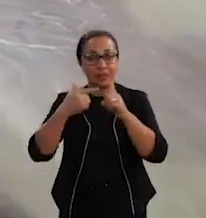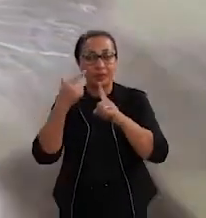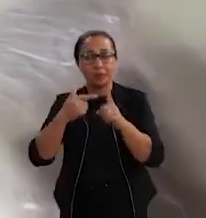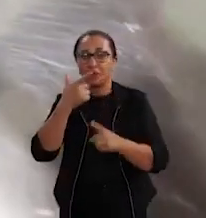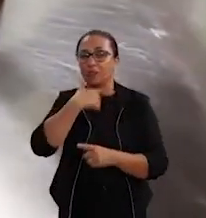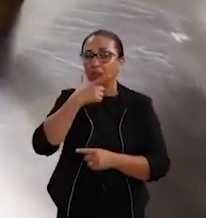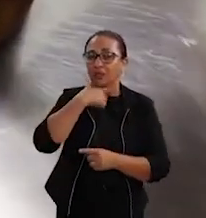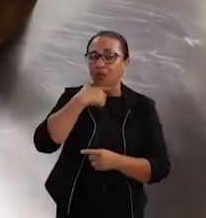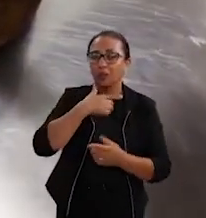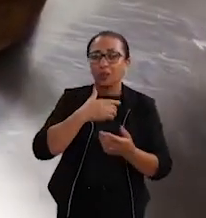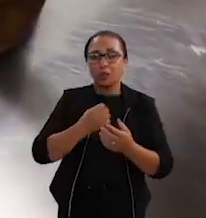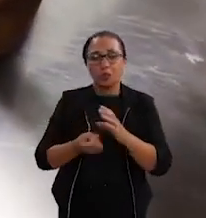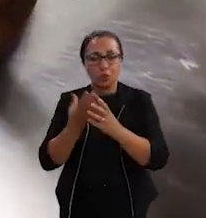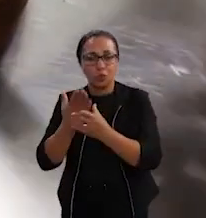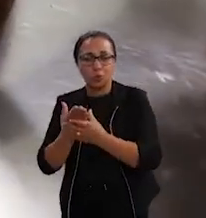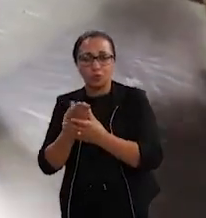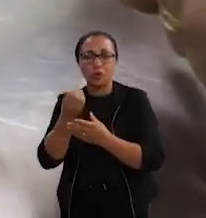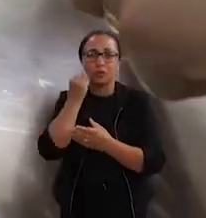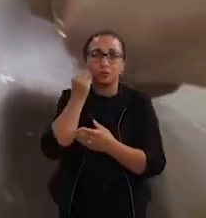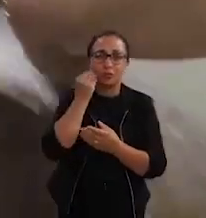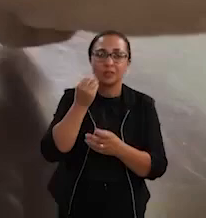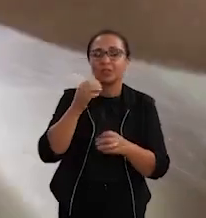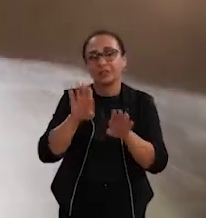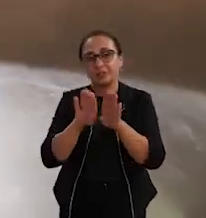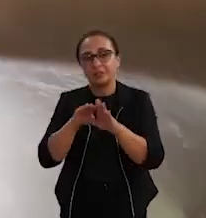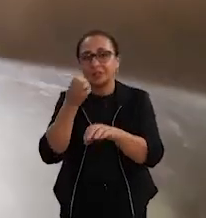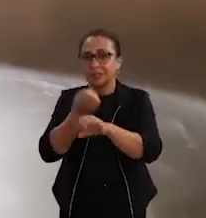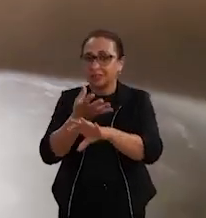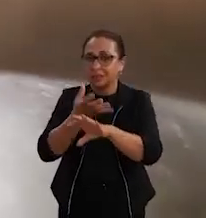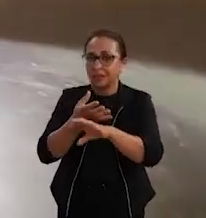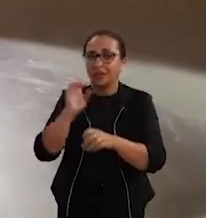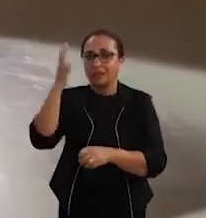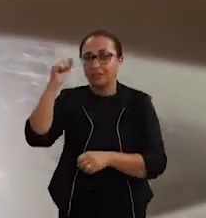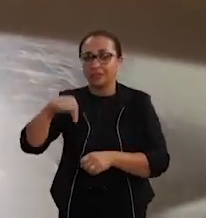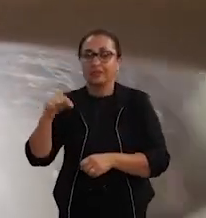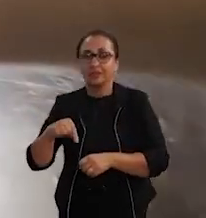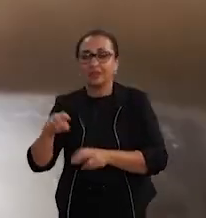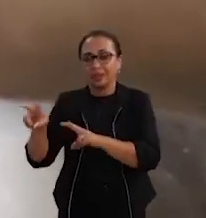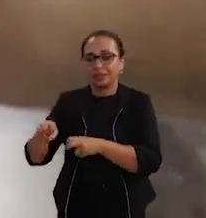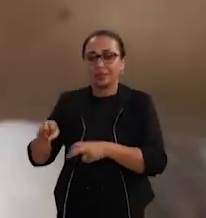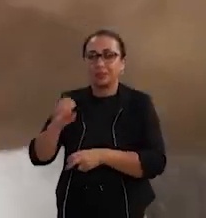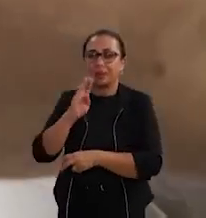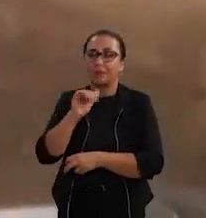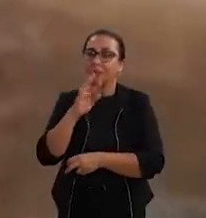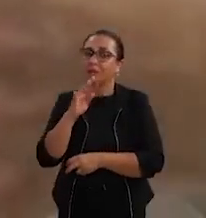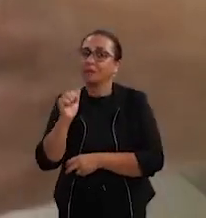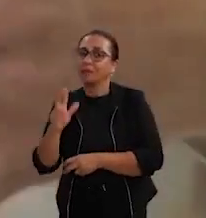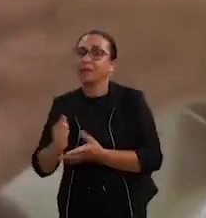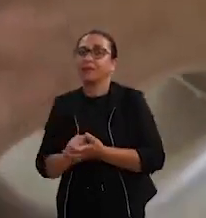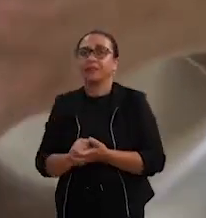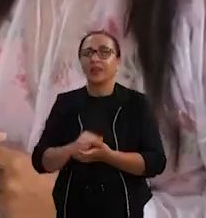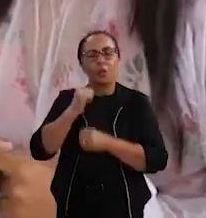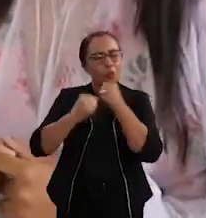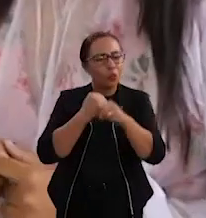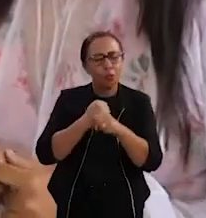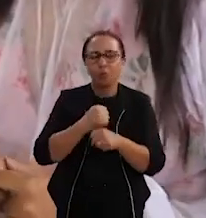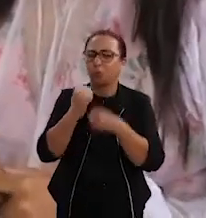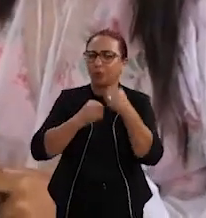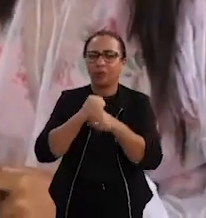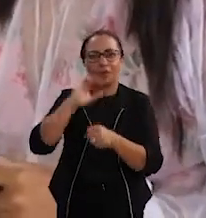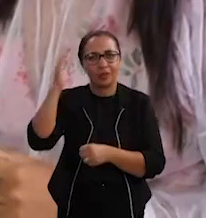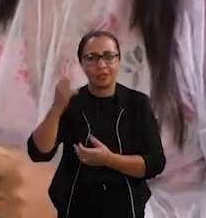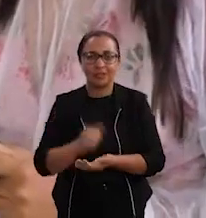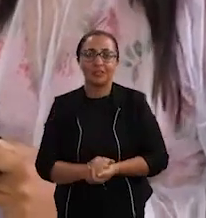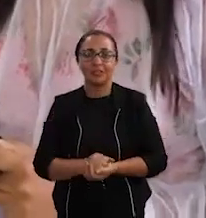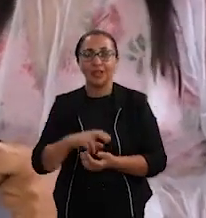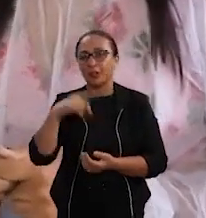A ideia de produção do queijo surgiu a partir de amostra multidisciplinar, que acontece aqui no campus Batalha, todos os anos. A partir daí,